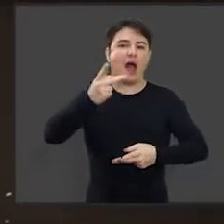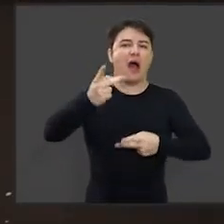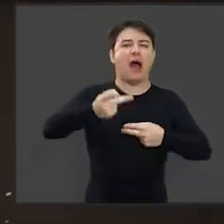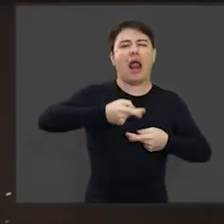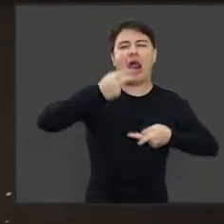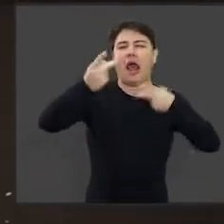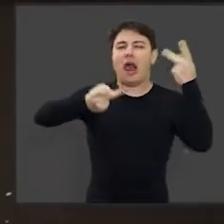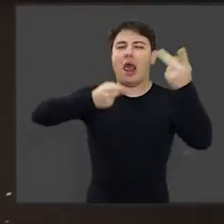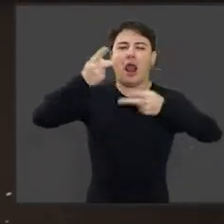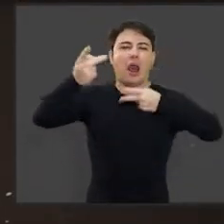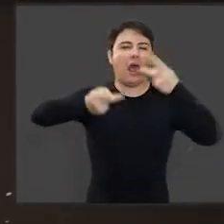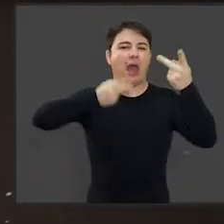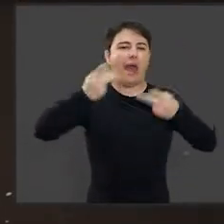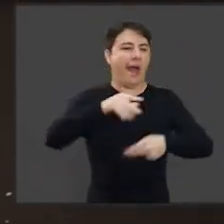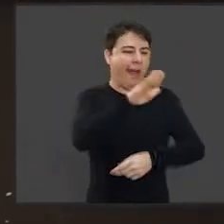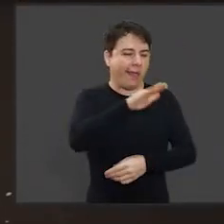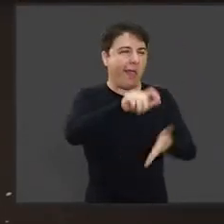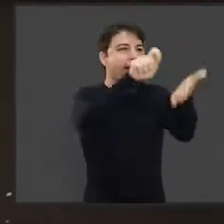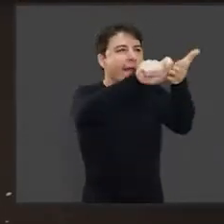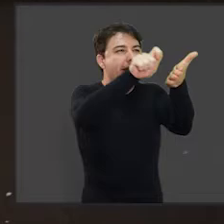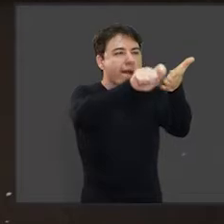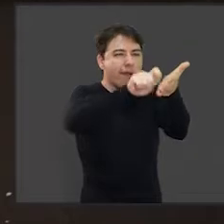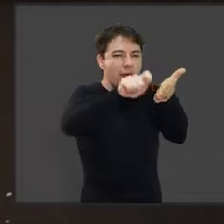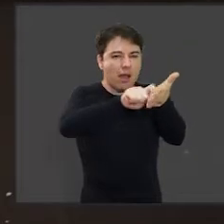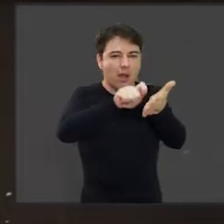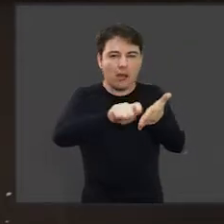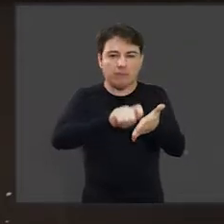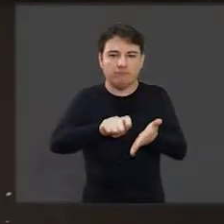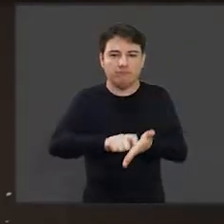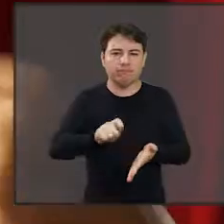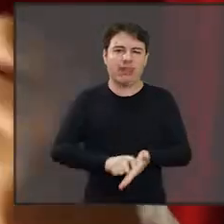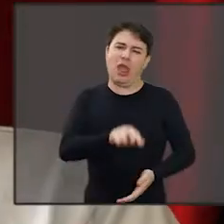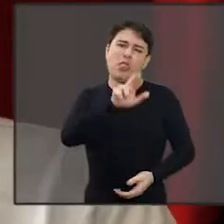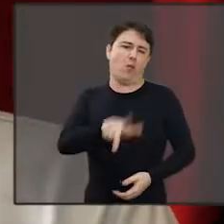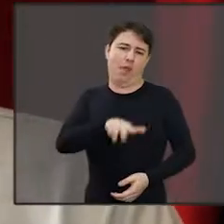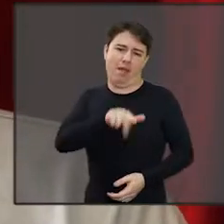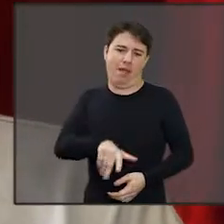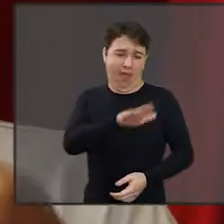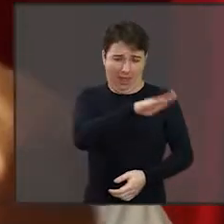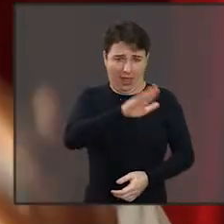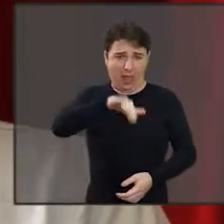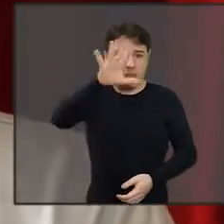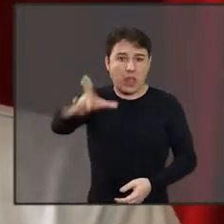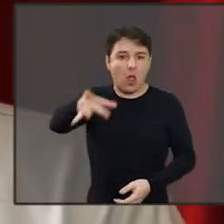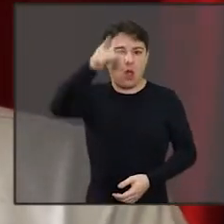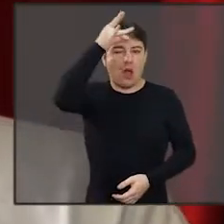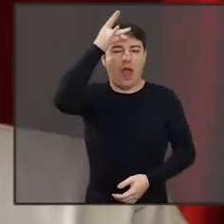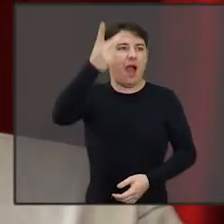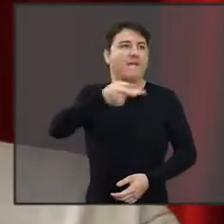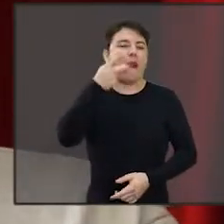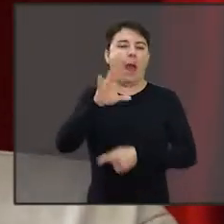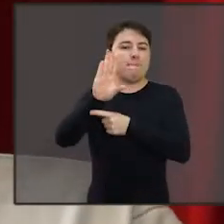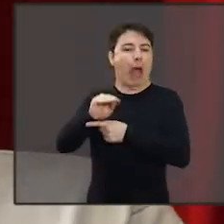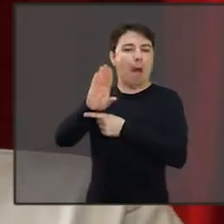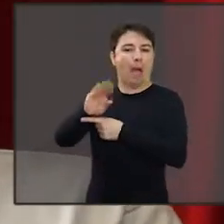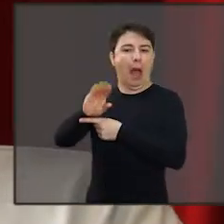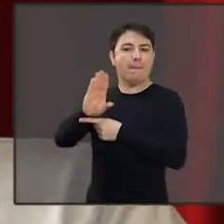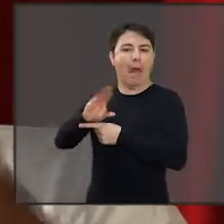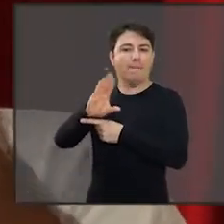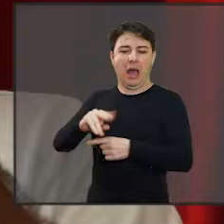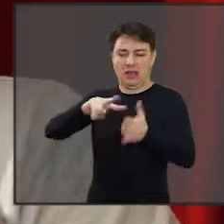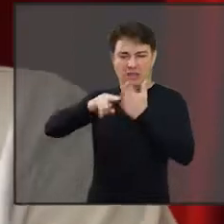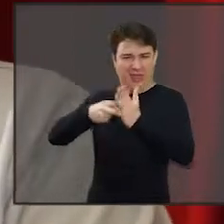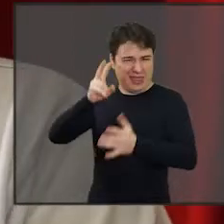conteúdo e a reprodução de conteúdos que vai dizer o quanto alguém consegue ser inteligente ou refletir sobre a vida, ou ter